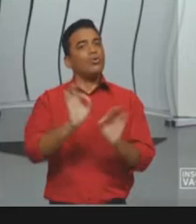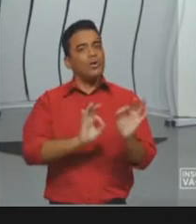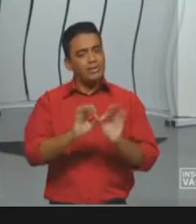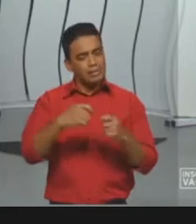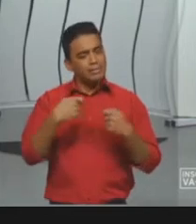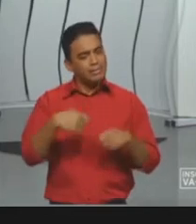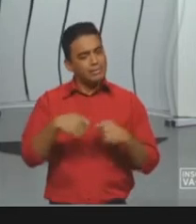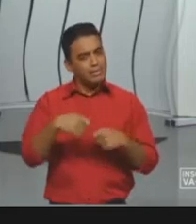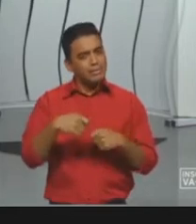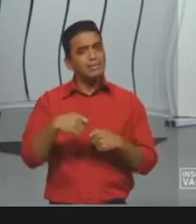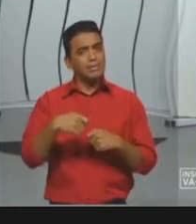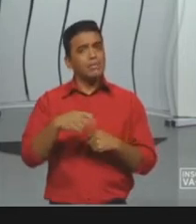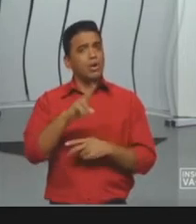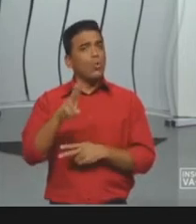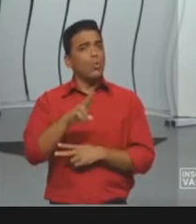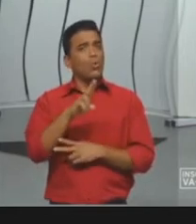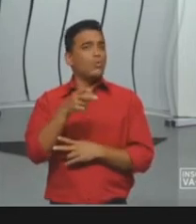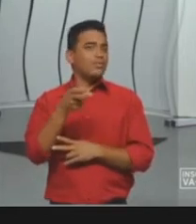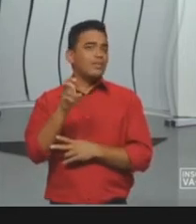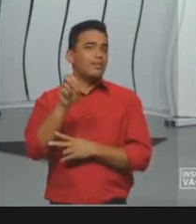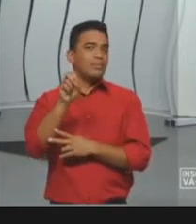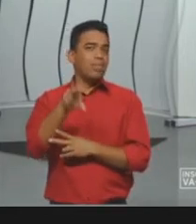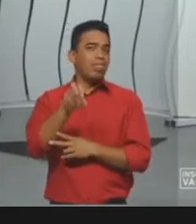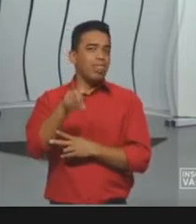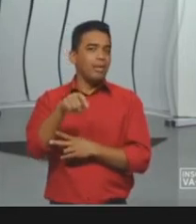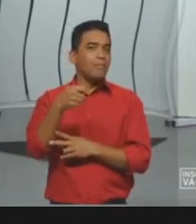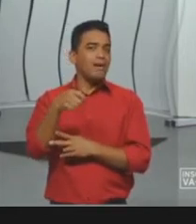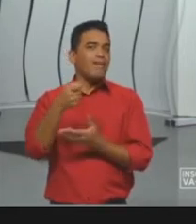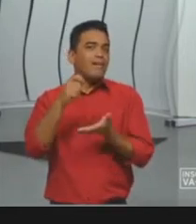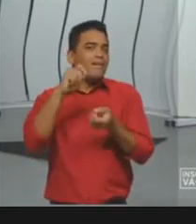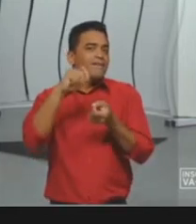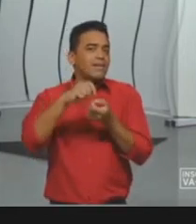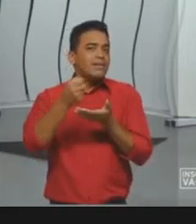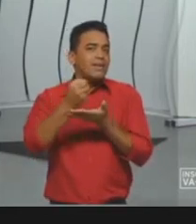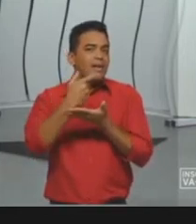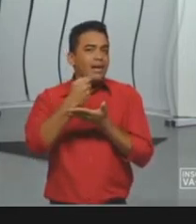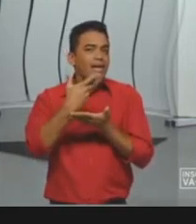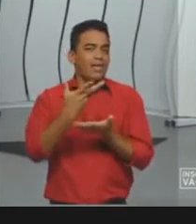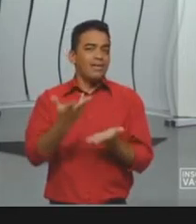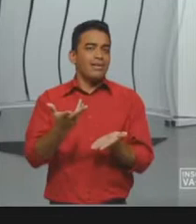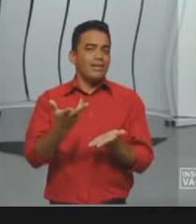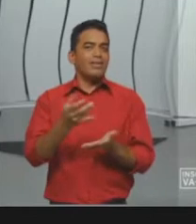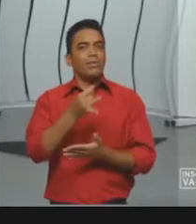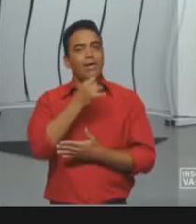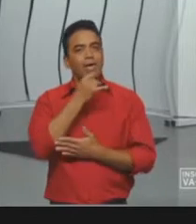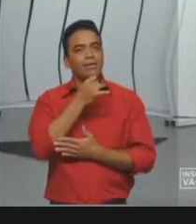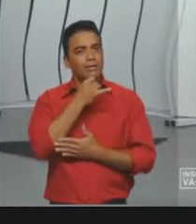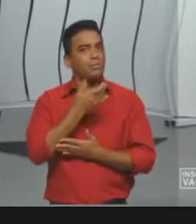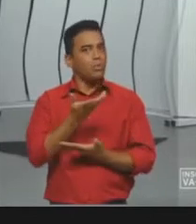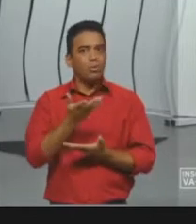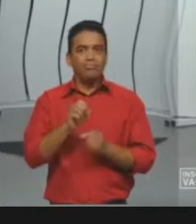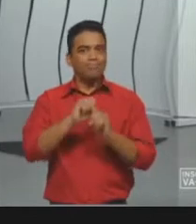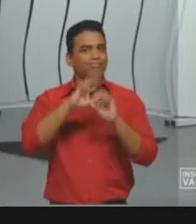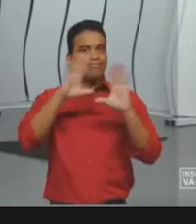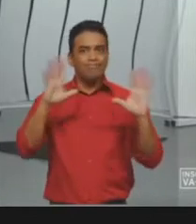Nós utilizamos seres vivos para muitas atividades. E esse exemplo da jararaca é um exemplo muito